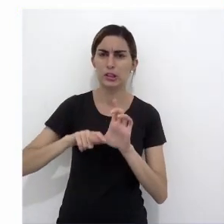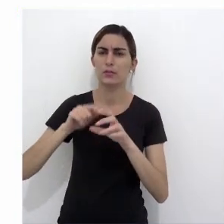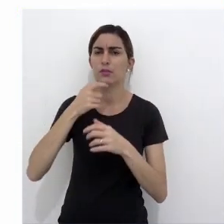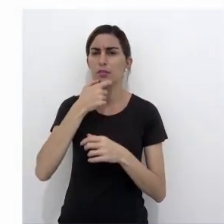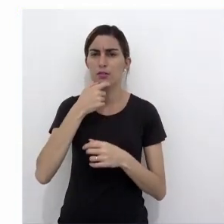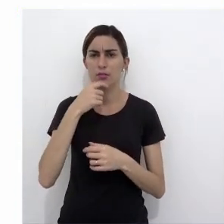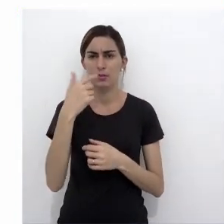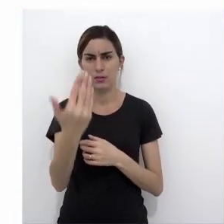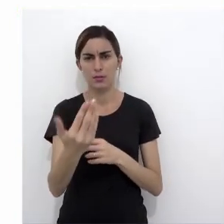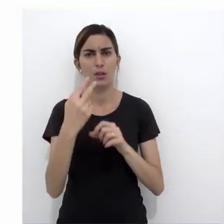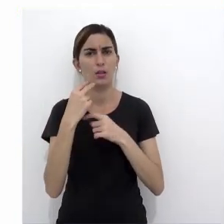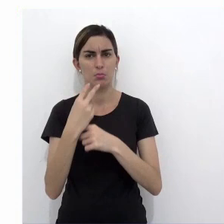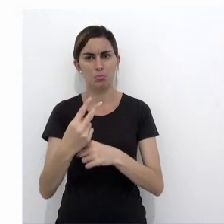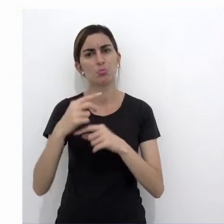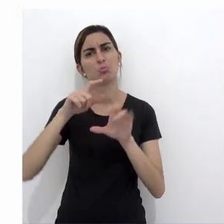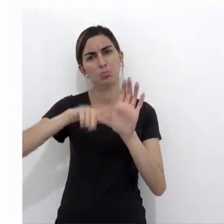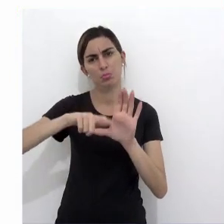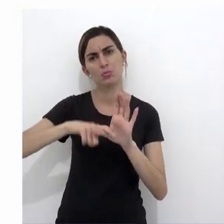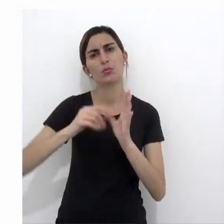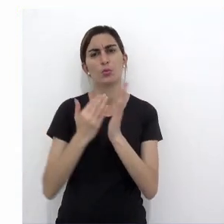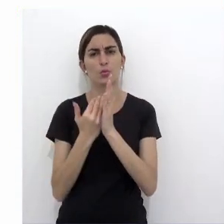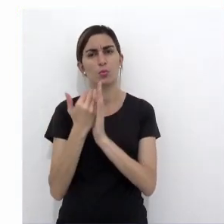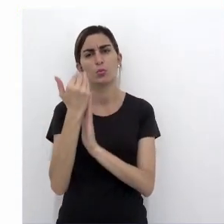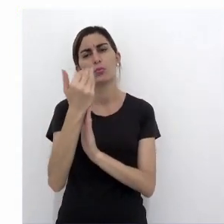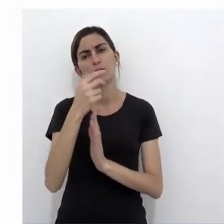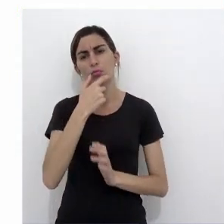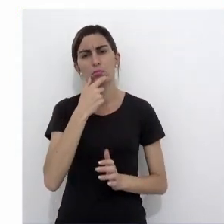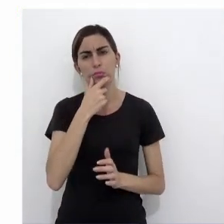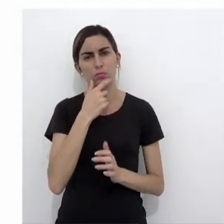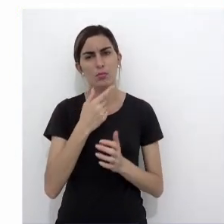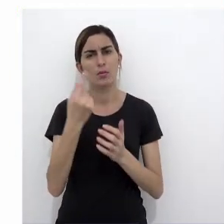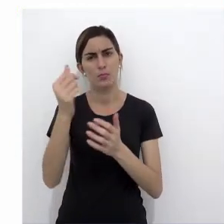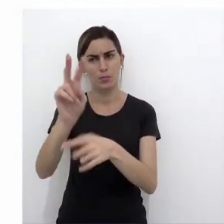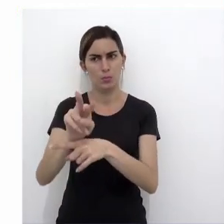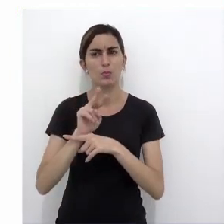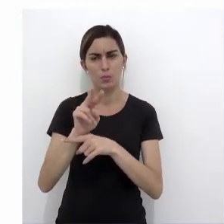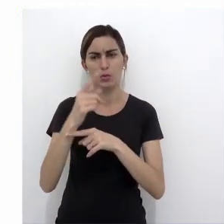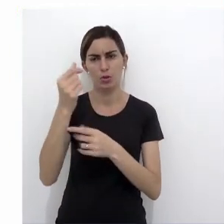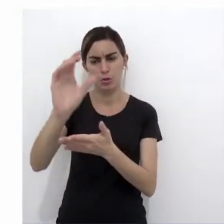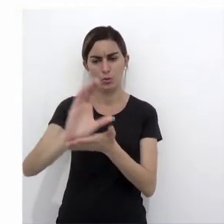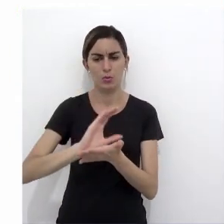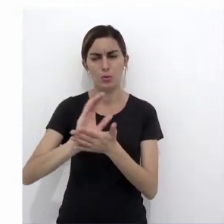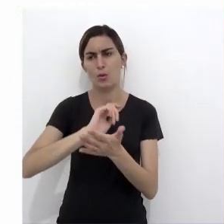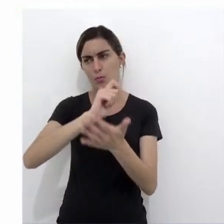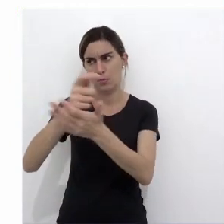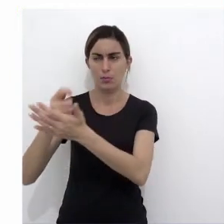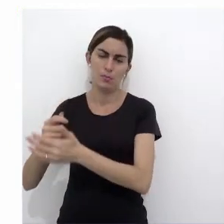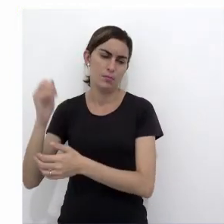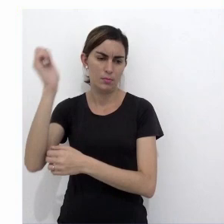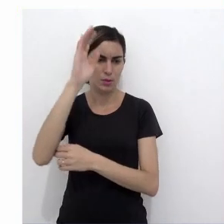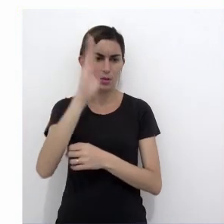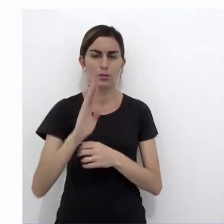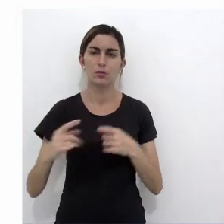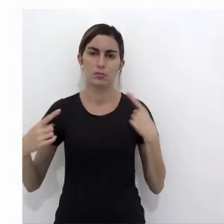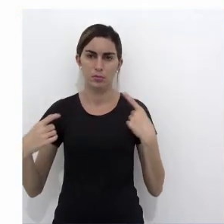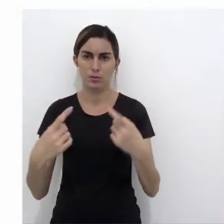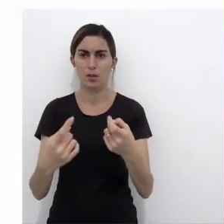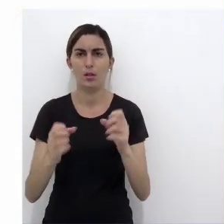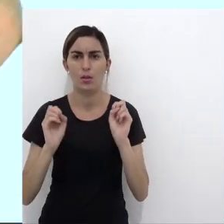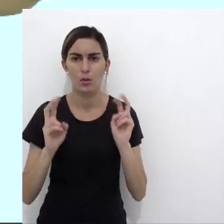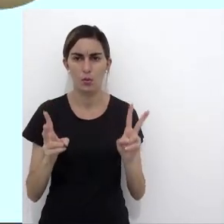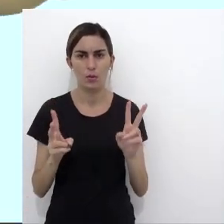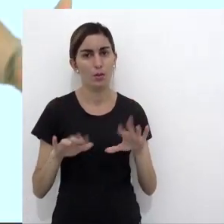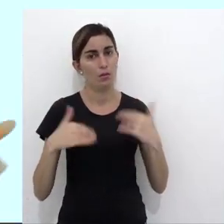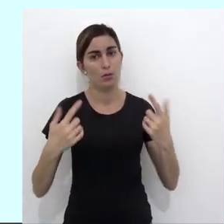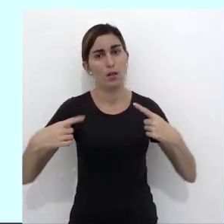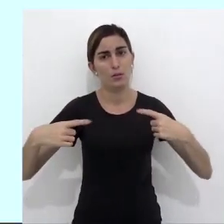né? Os ingleses fizeram altos empréstimos para financiar o Brasil na guerra, ok? As